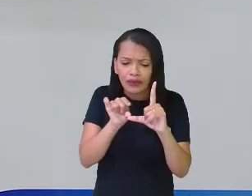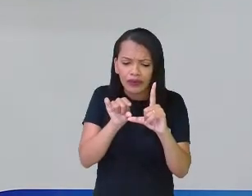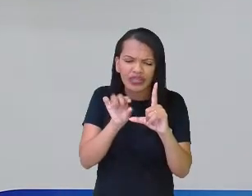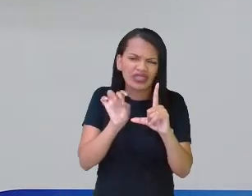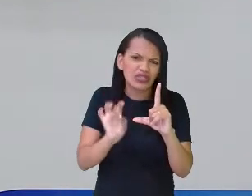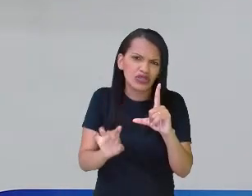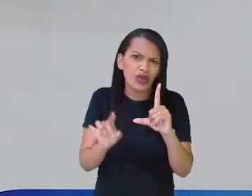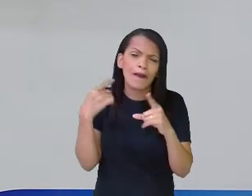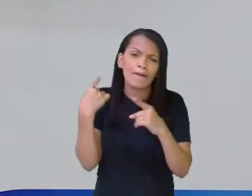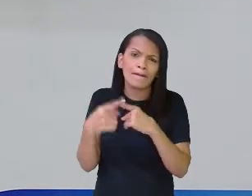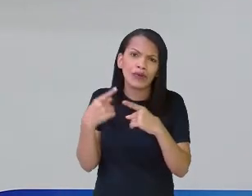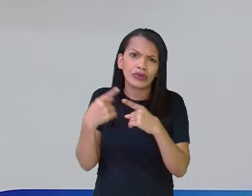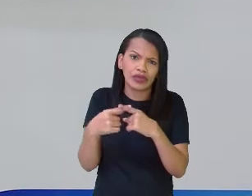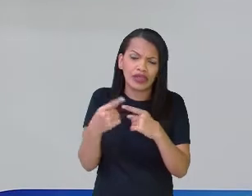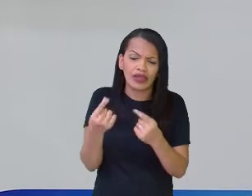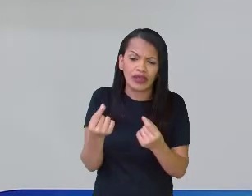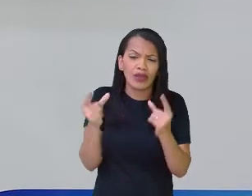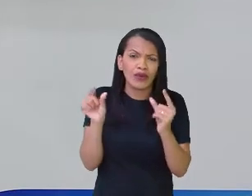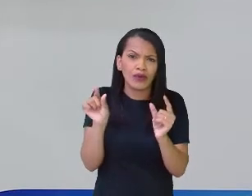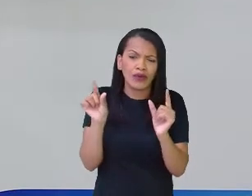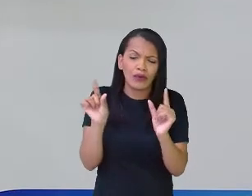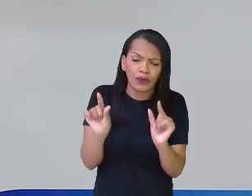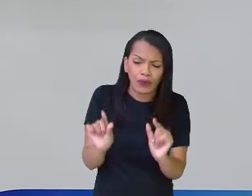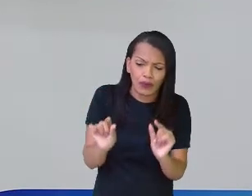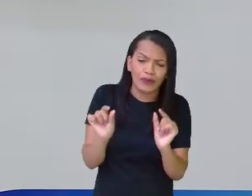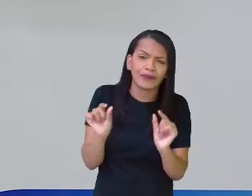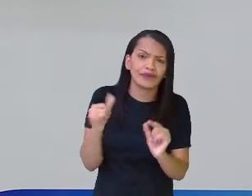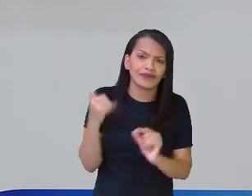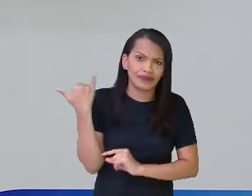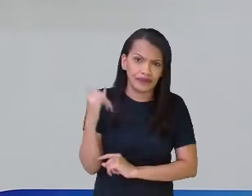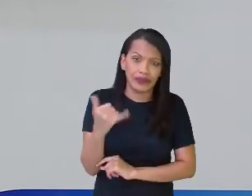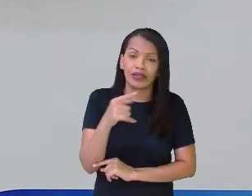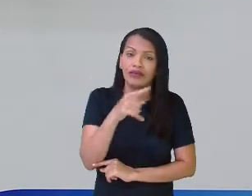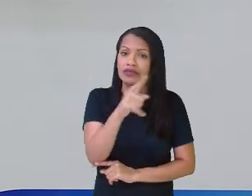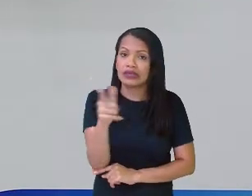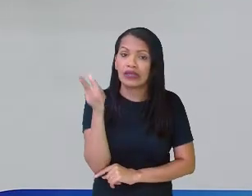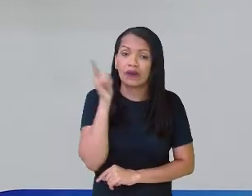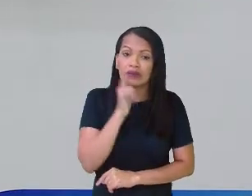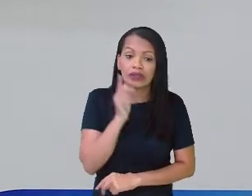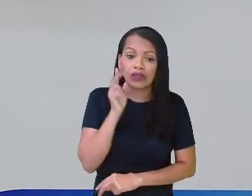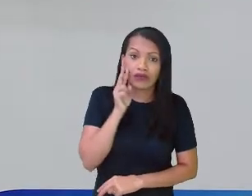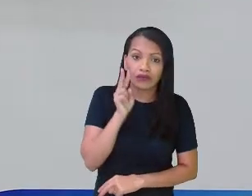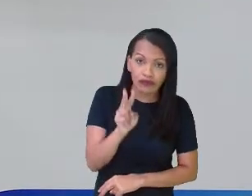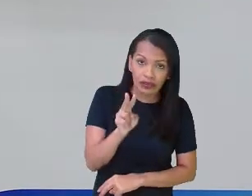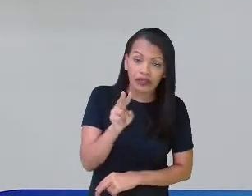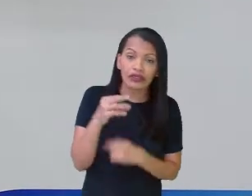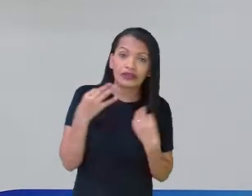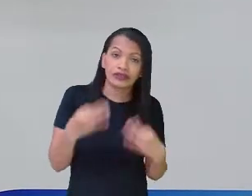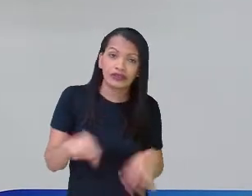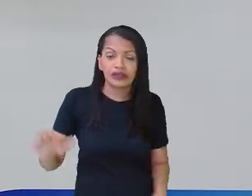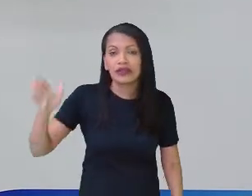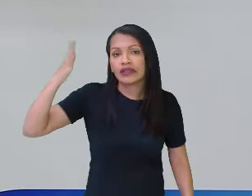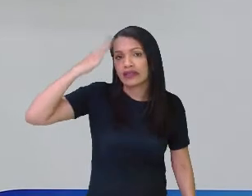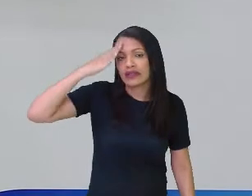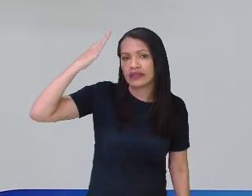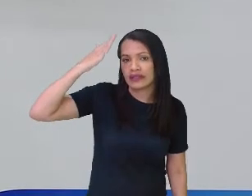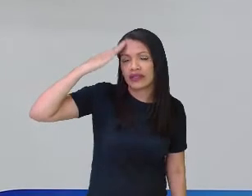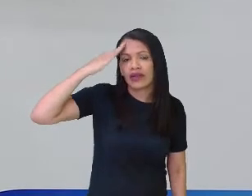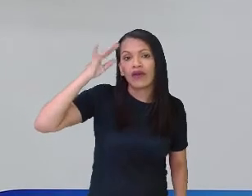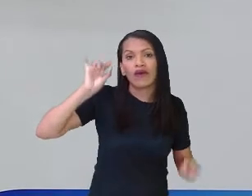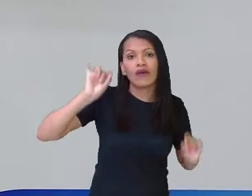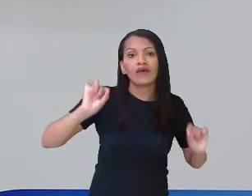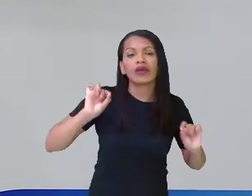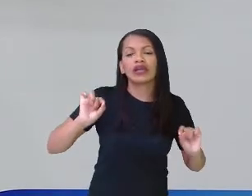muito fácil de fazer a leitura. Você consegue, a partir do que você vê, entender o que é